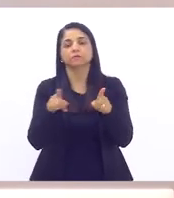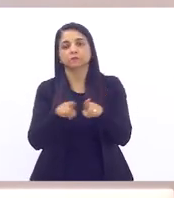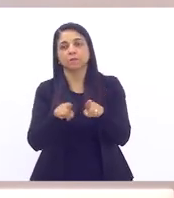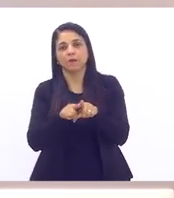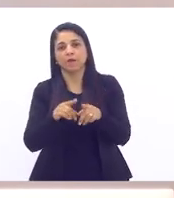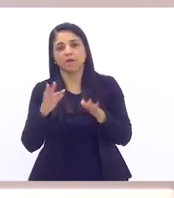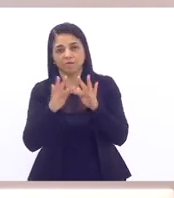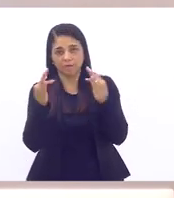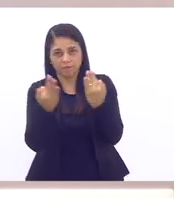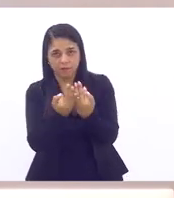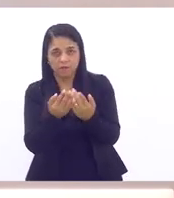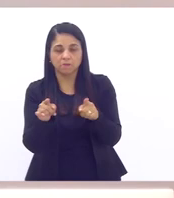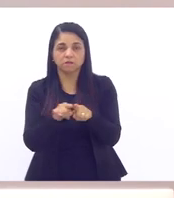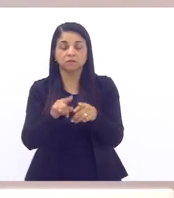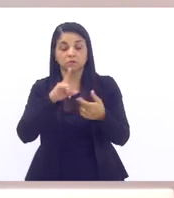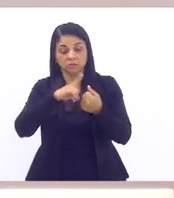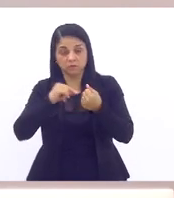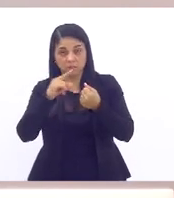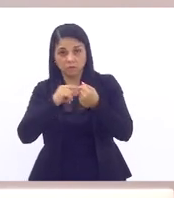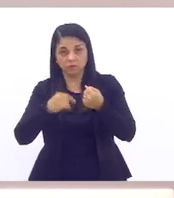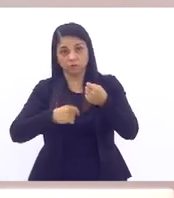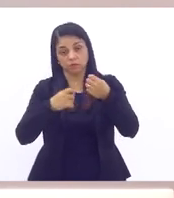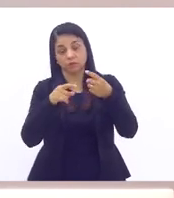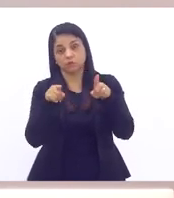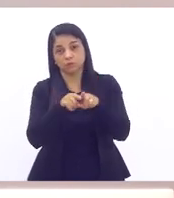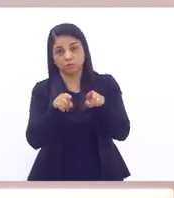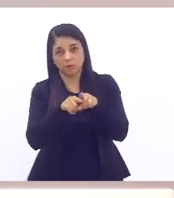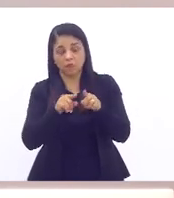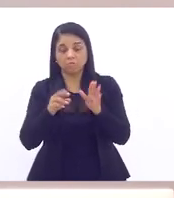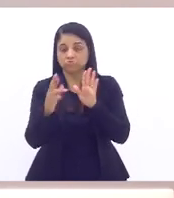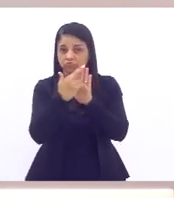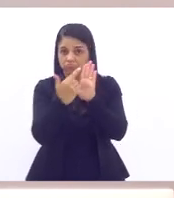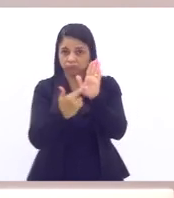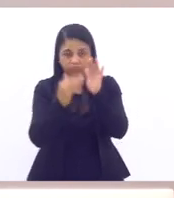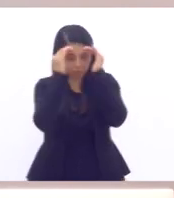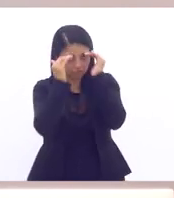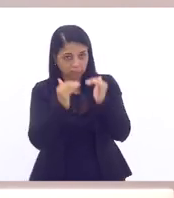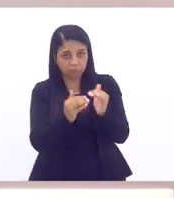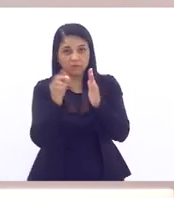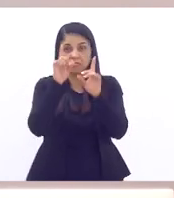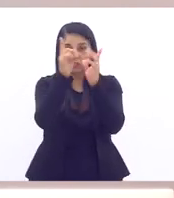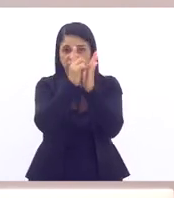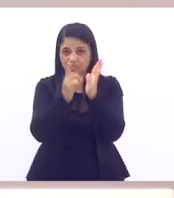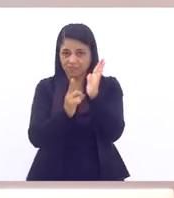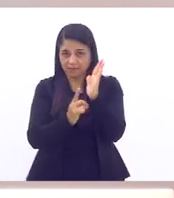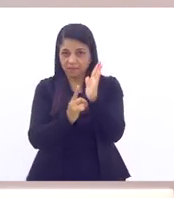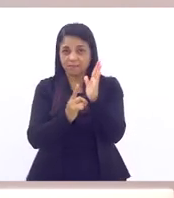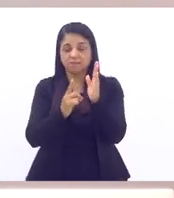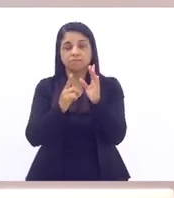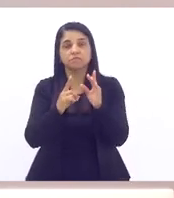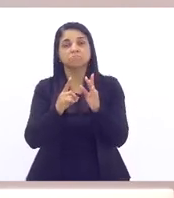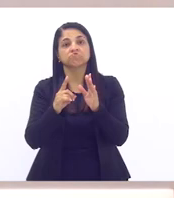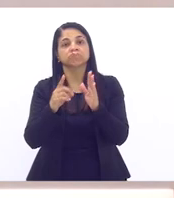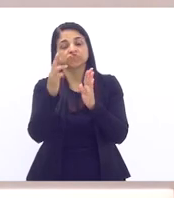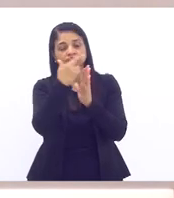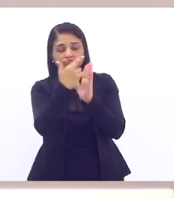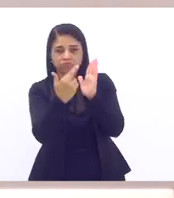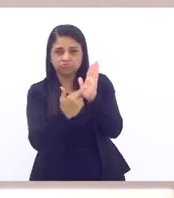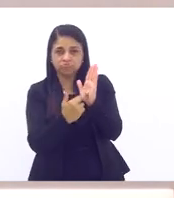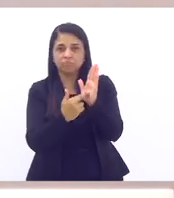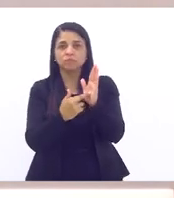os atendimentos tratados Nesse artigo devem respeitar os protocolos clínicos e diretrizes terapêuticas estabelecidas pelo Ministério da Saúde